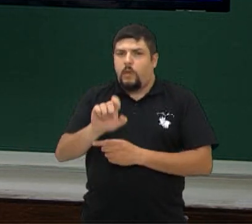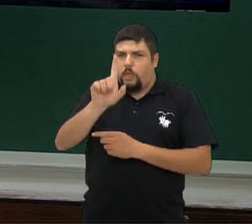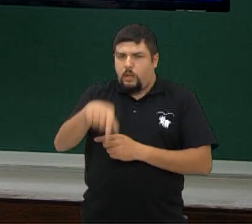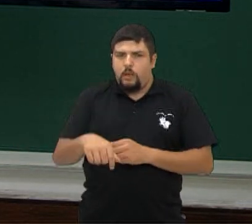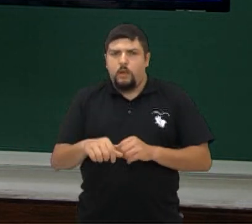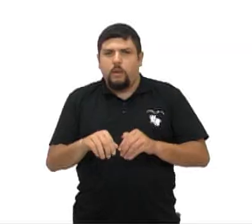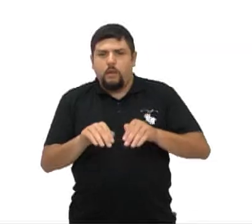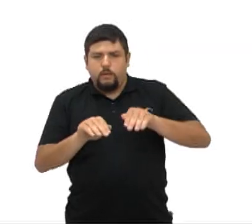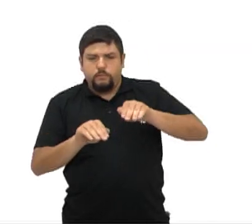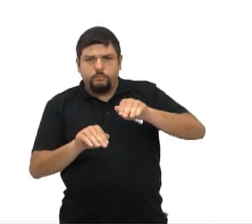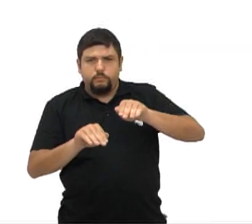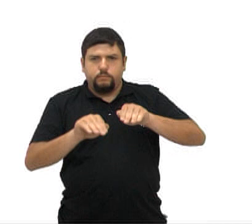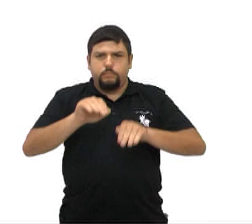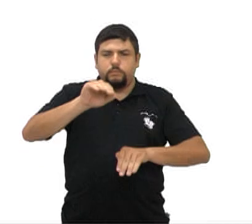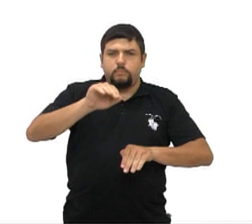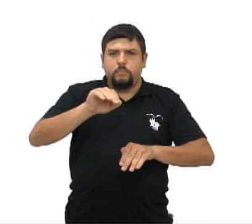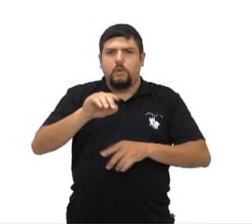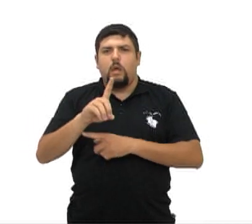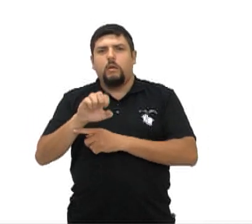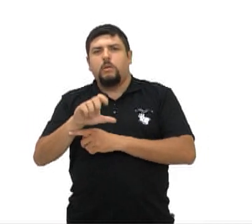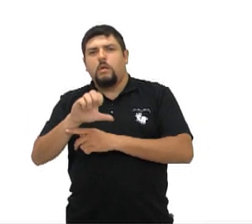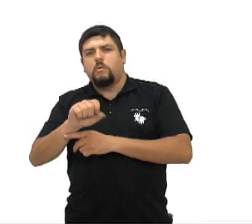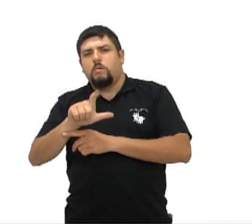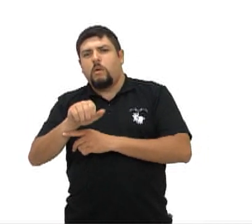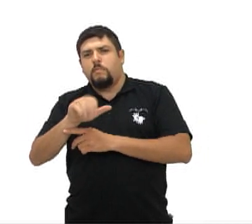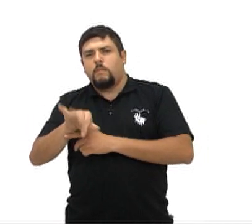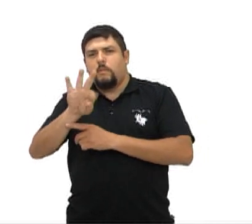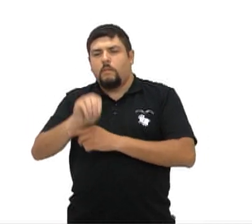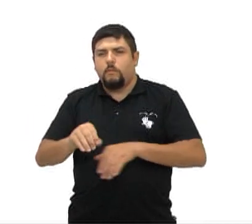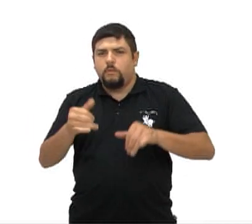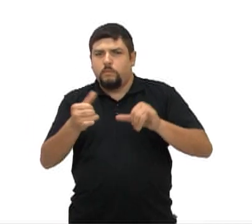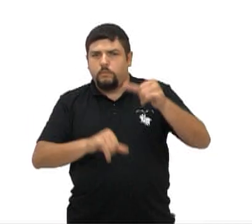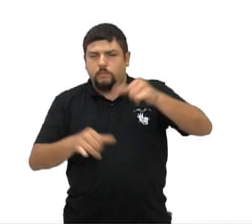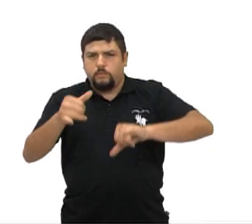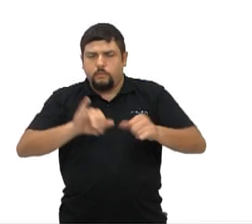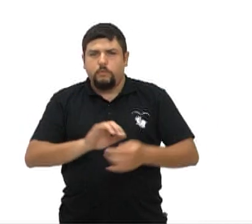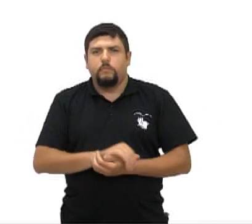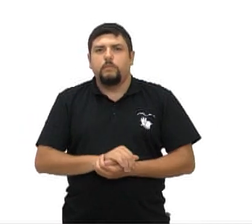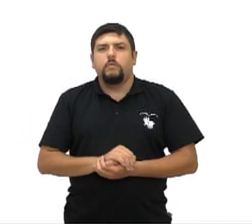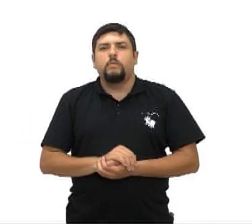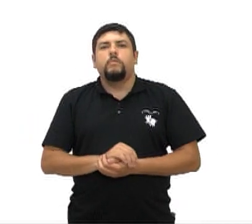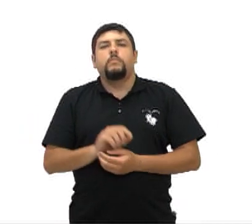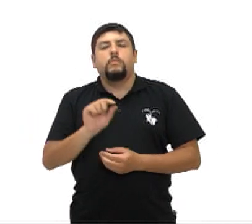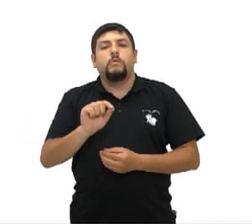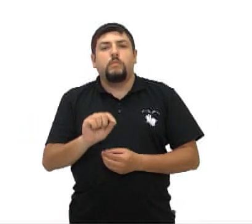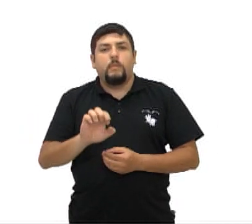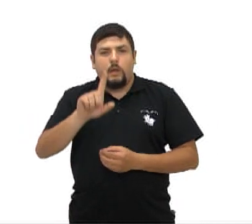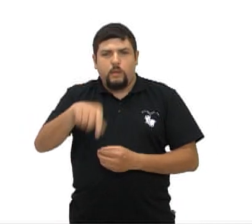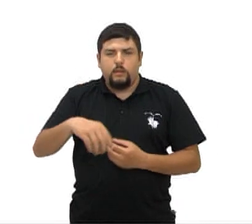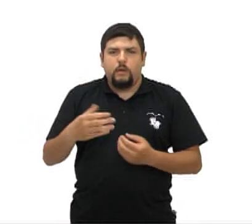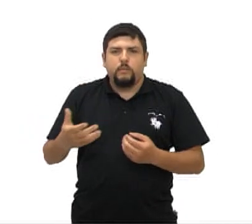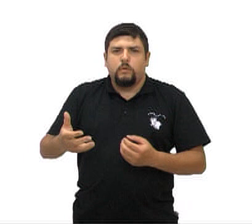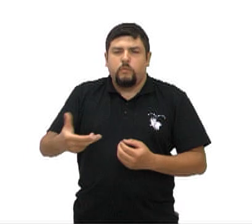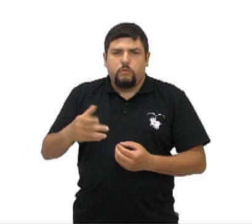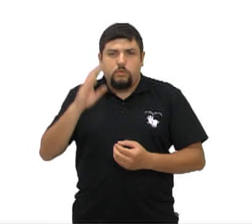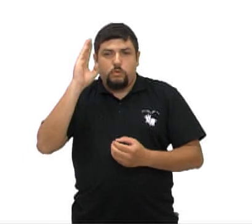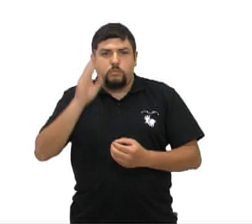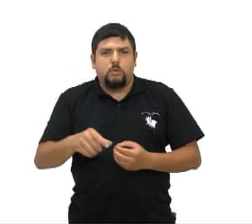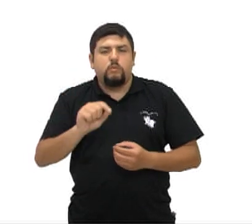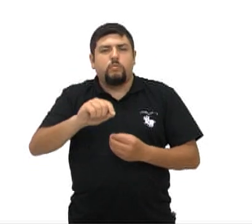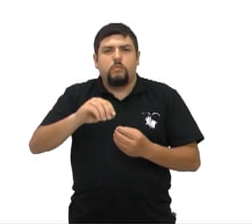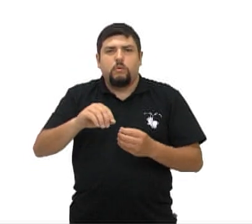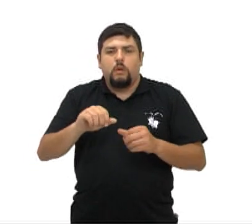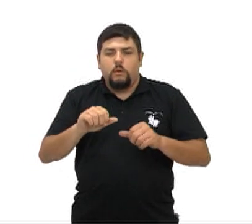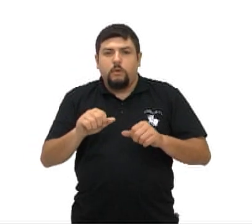químico. E é toda e qualquer alteração da velocidade da reação direta ou da reação inversa,